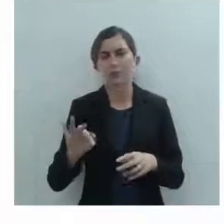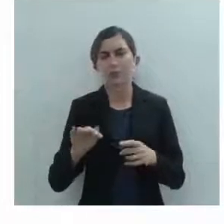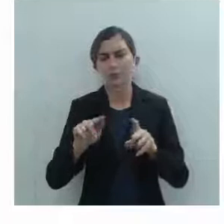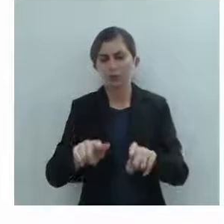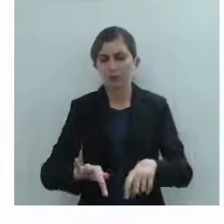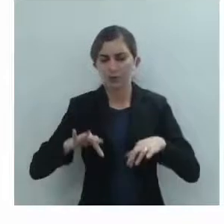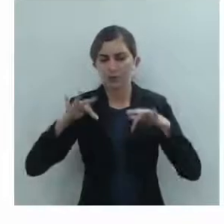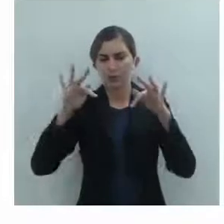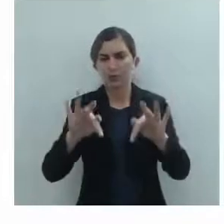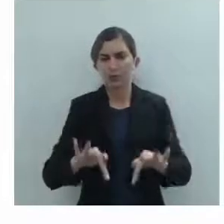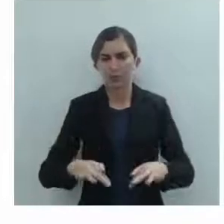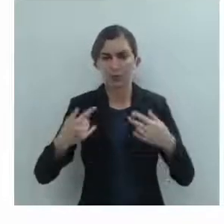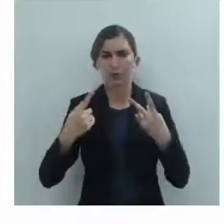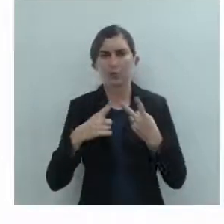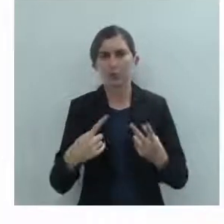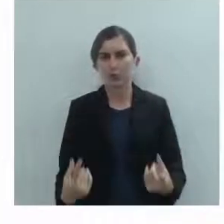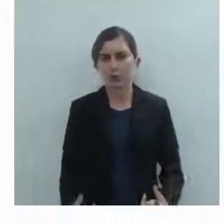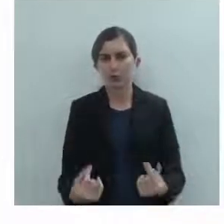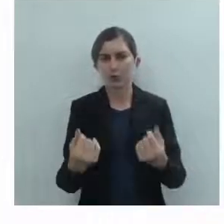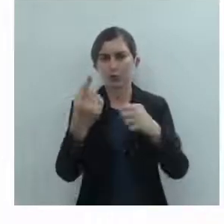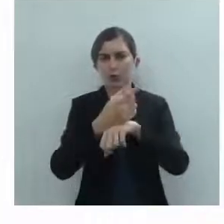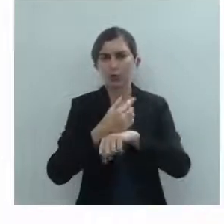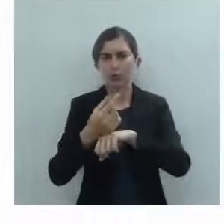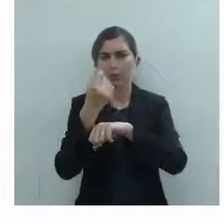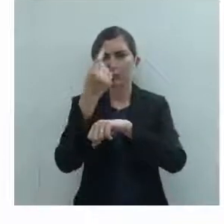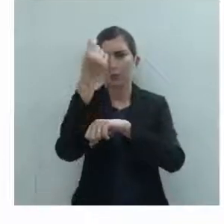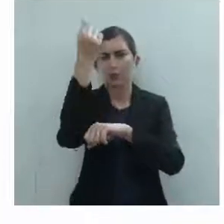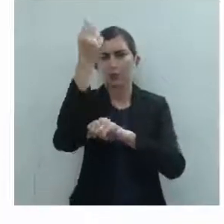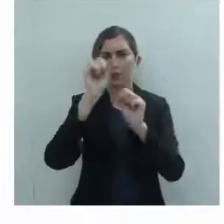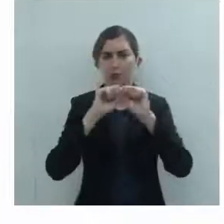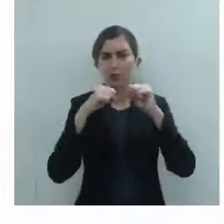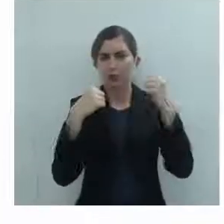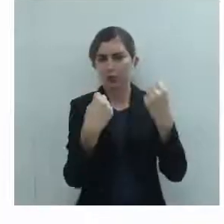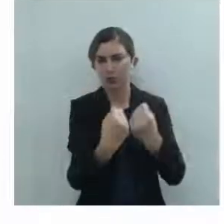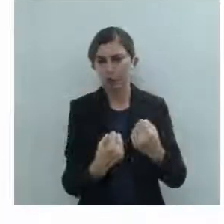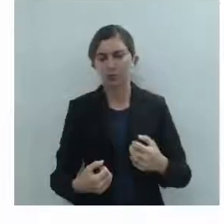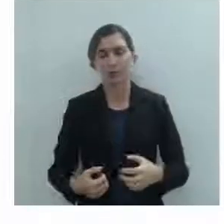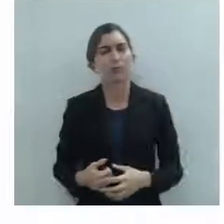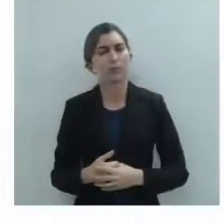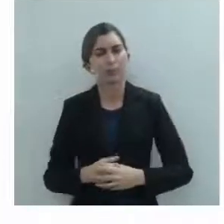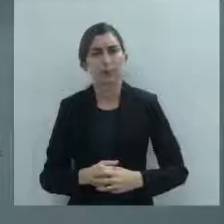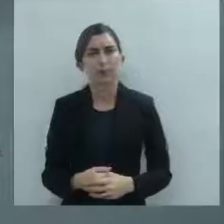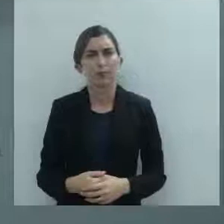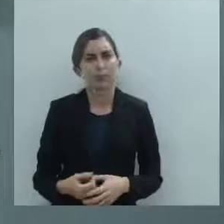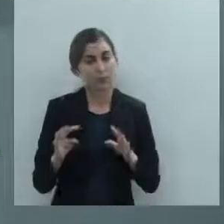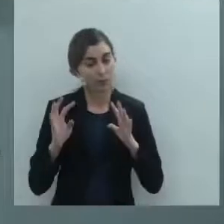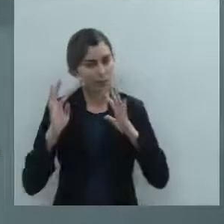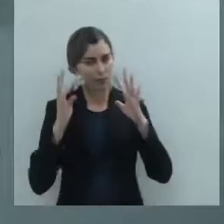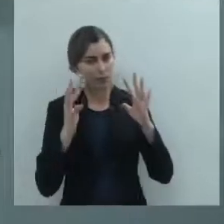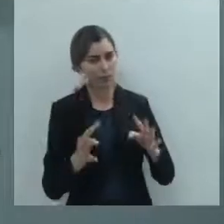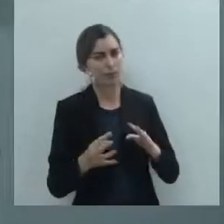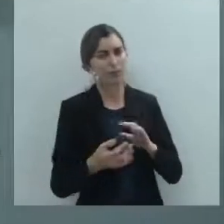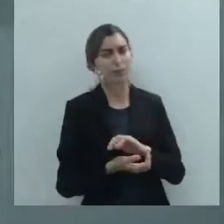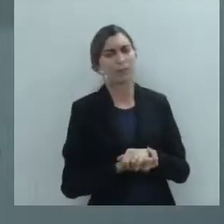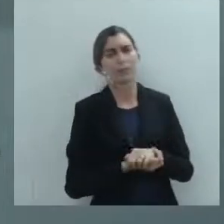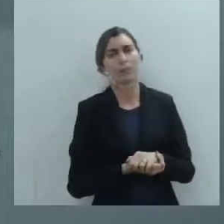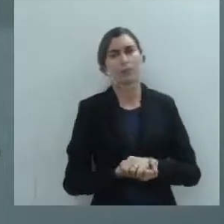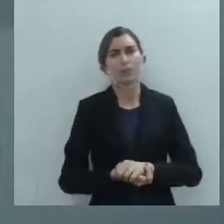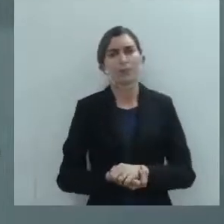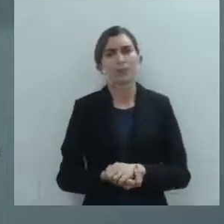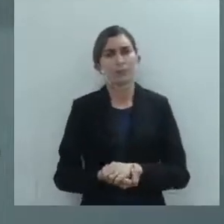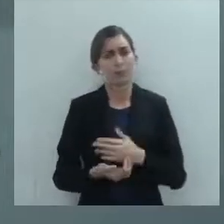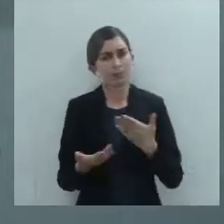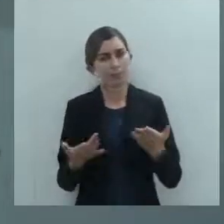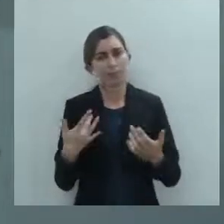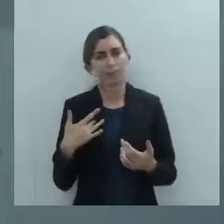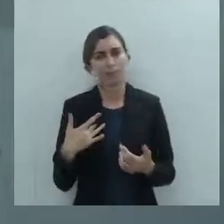a produção capitalista e o modo de produção socialista Robertão traz aqui para mim por favor e